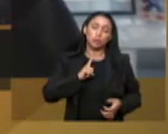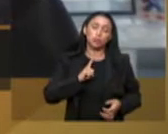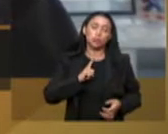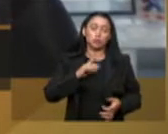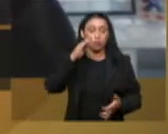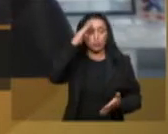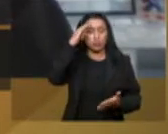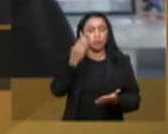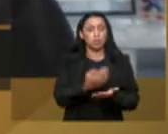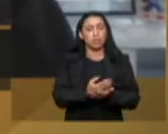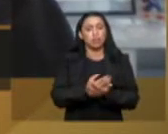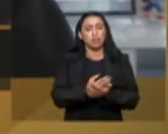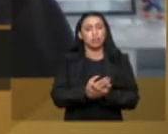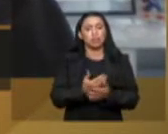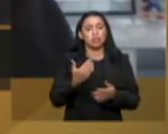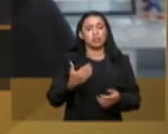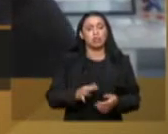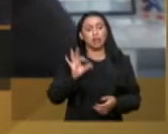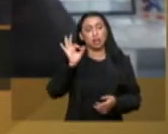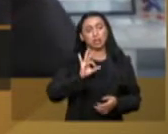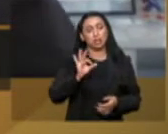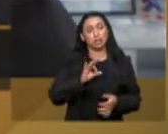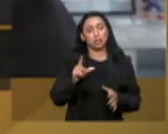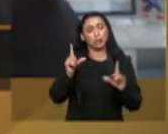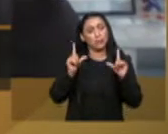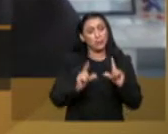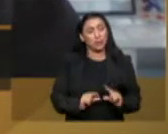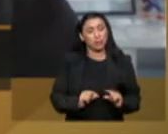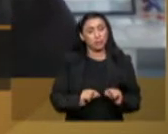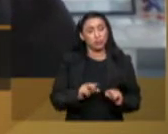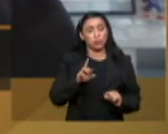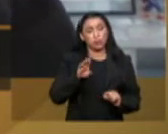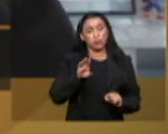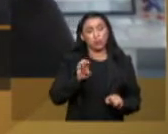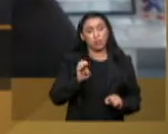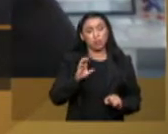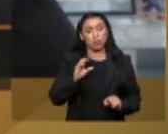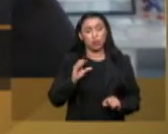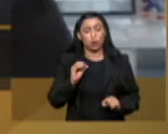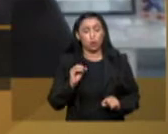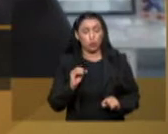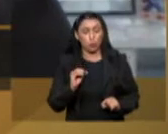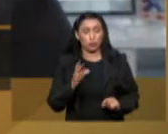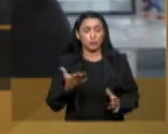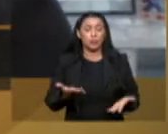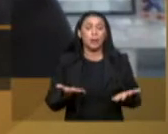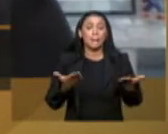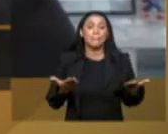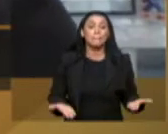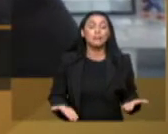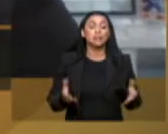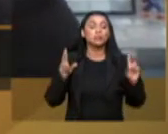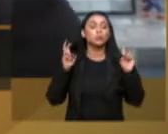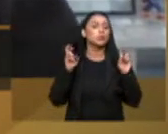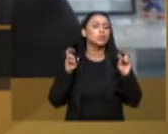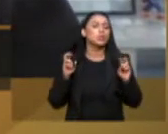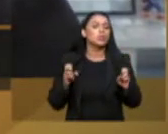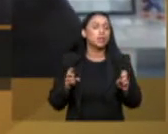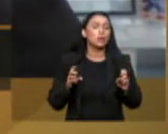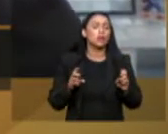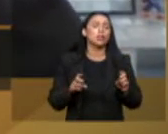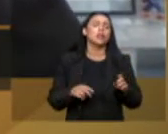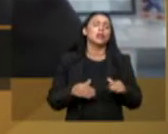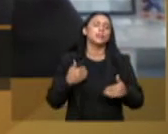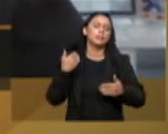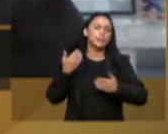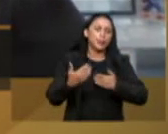alíquotas realmente menos onerosas do RECOB. Mas a questão aqui não é essa. A questão aqui é, de tempos em tempos,